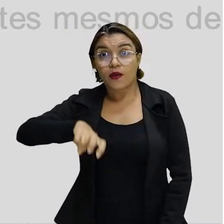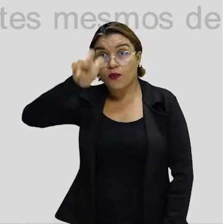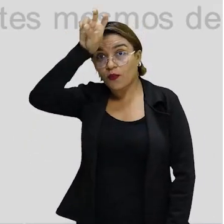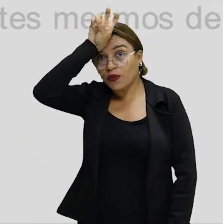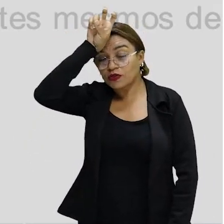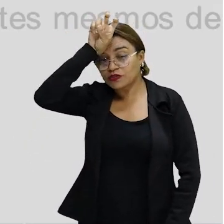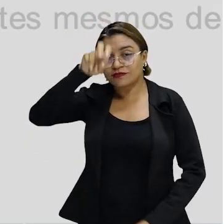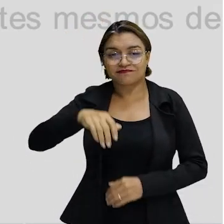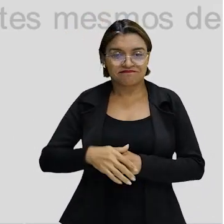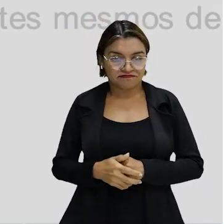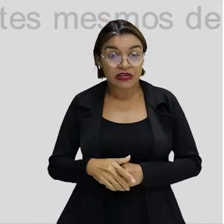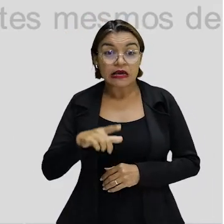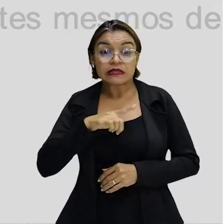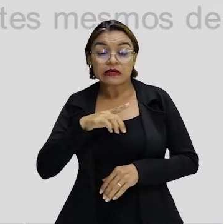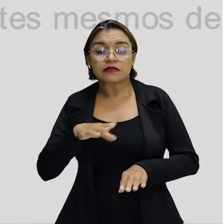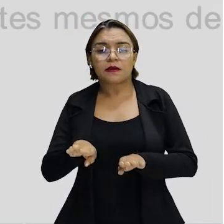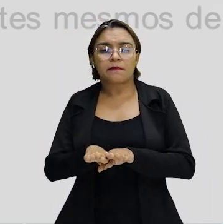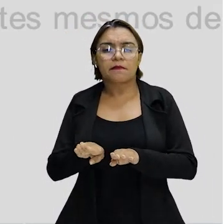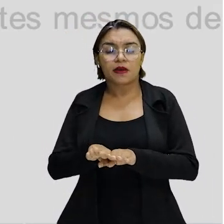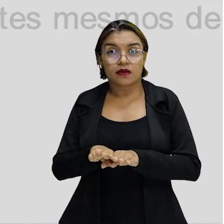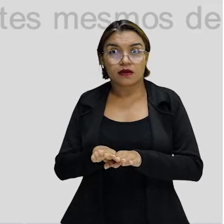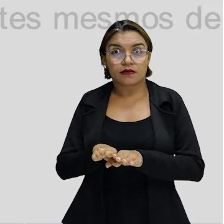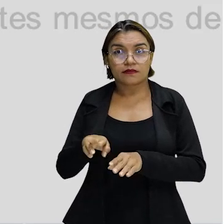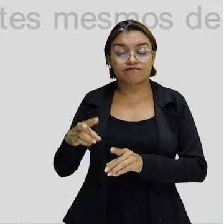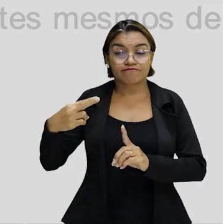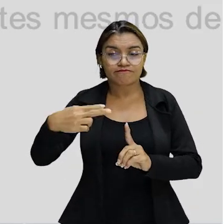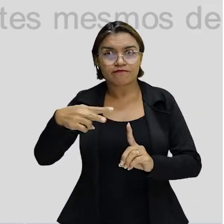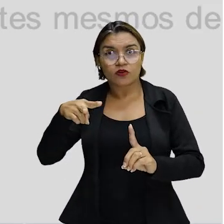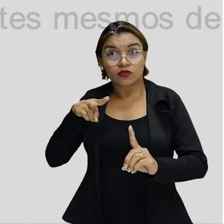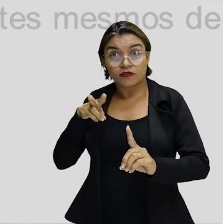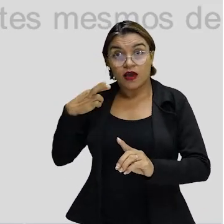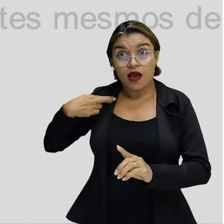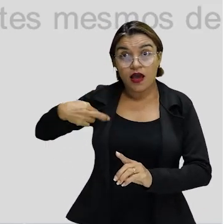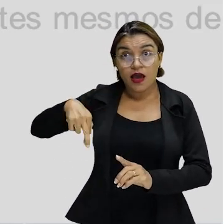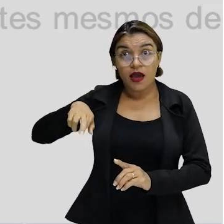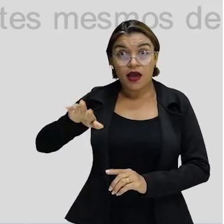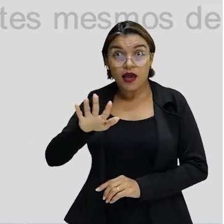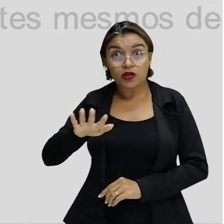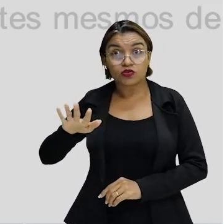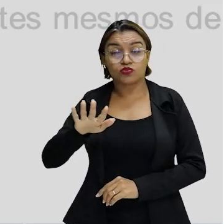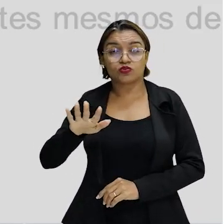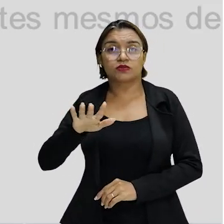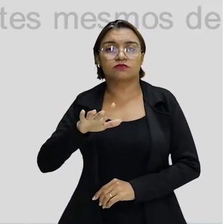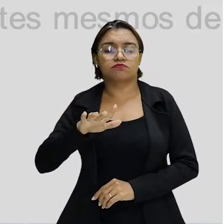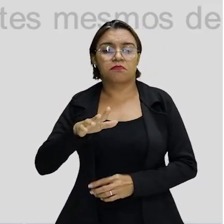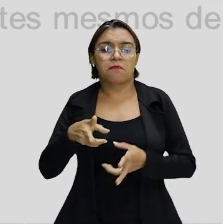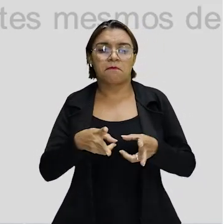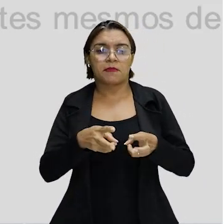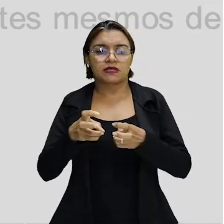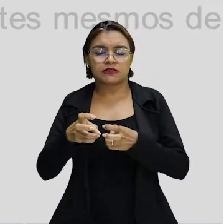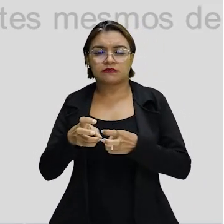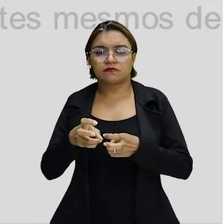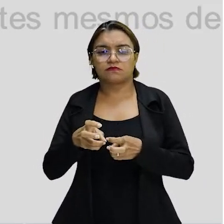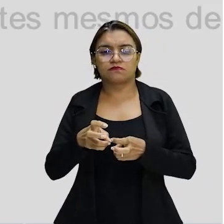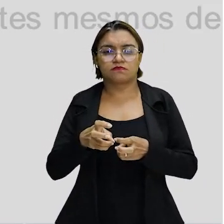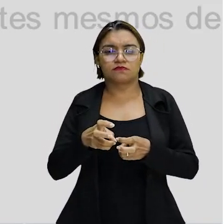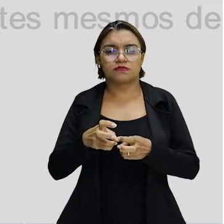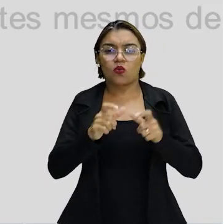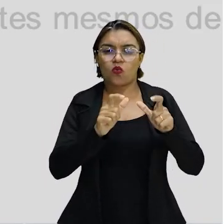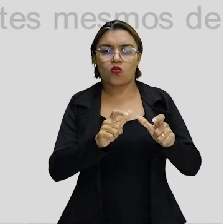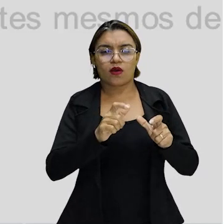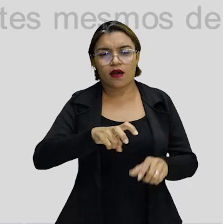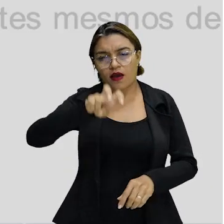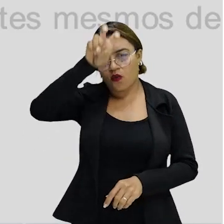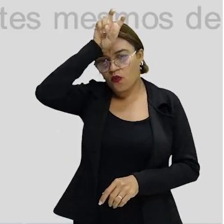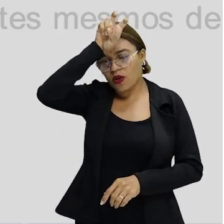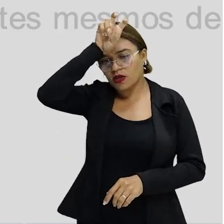se a gente tem aqui também o ponto de vista religioso, aí a gente vê o Egito, a formação